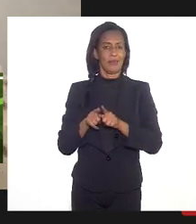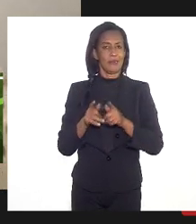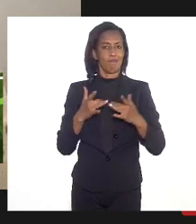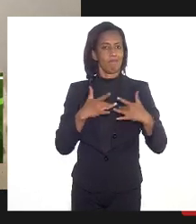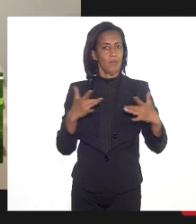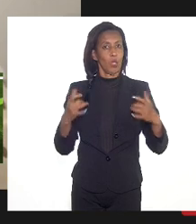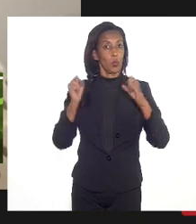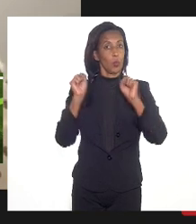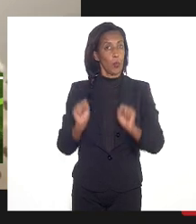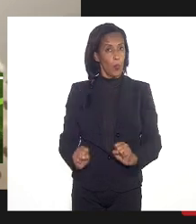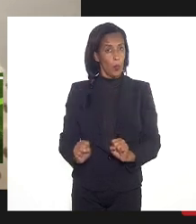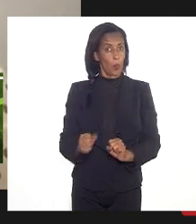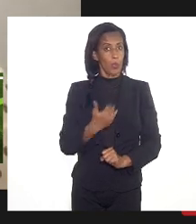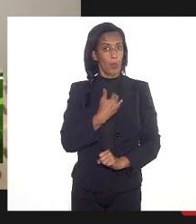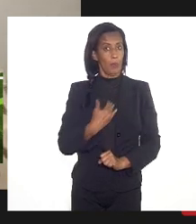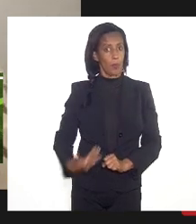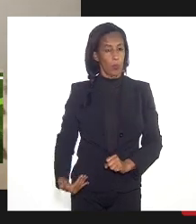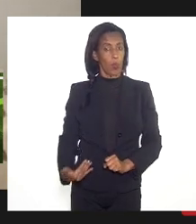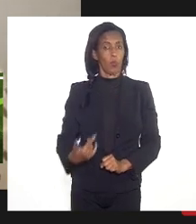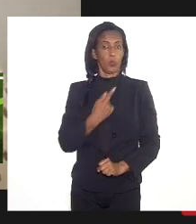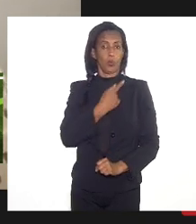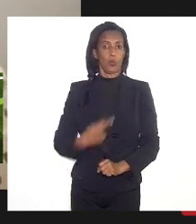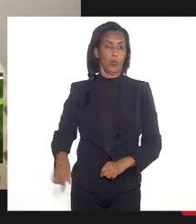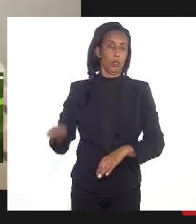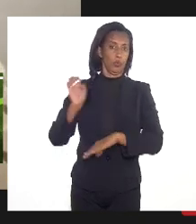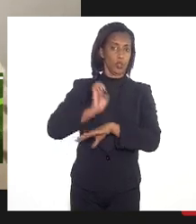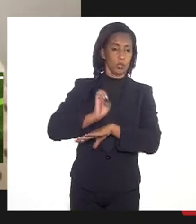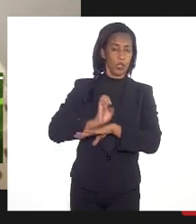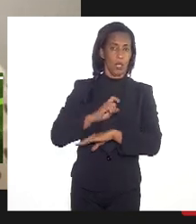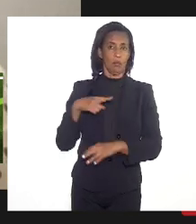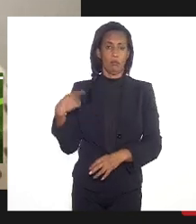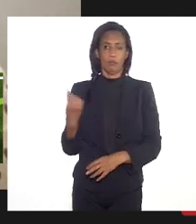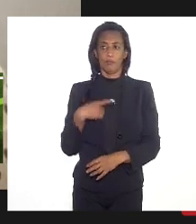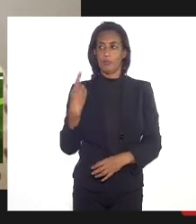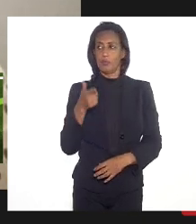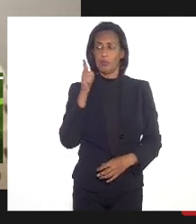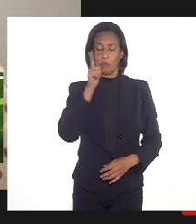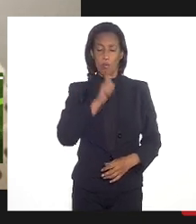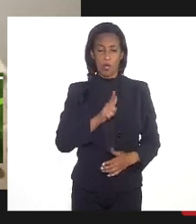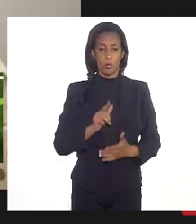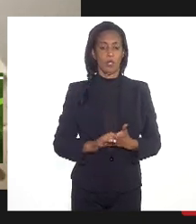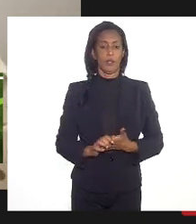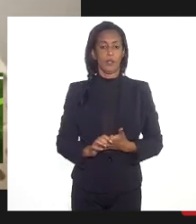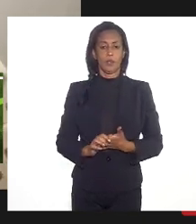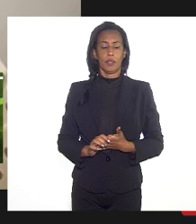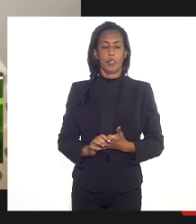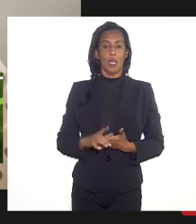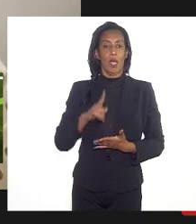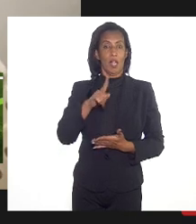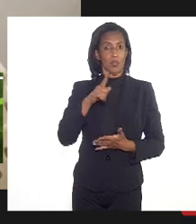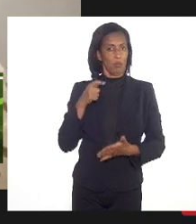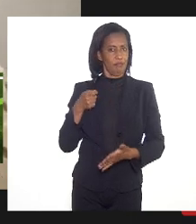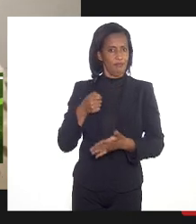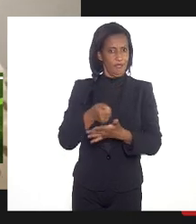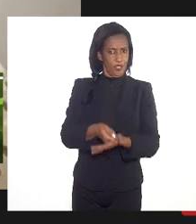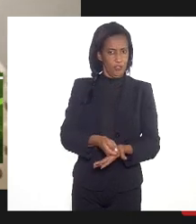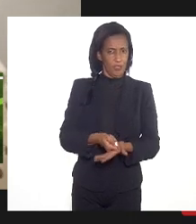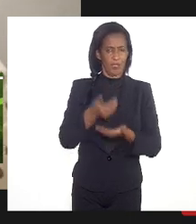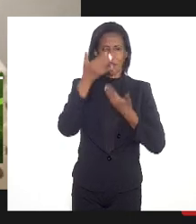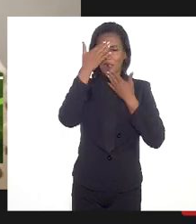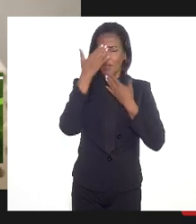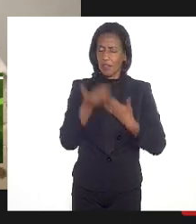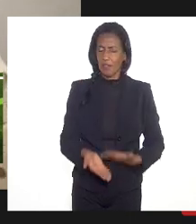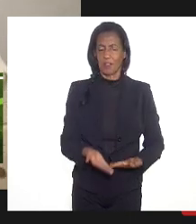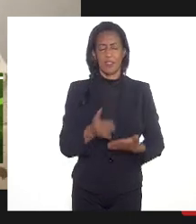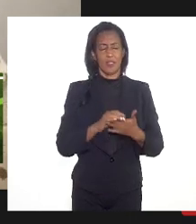do poder público, do governo do Estado, para que a gente possa colocar a sua efetividade. Então, quero agradecer